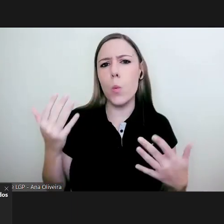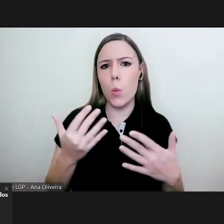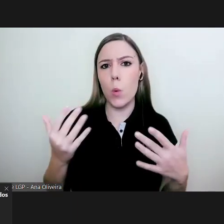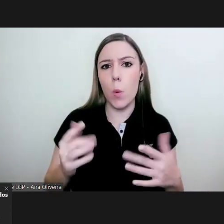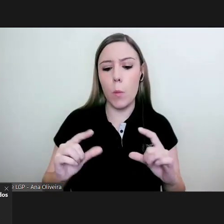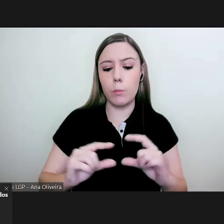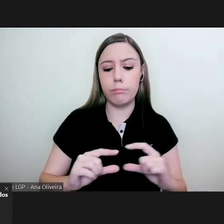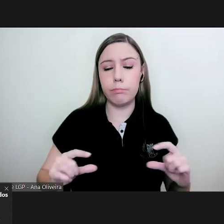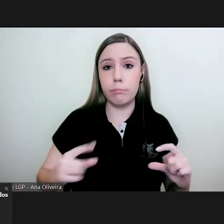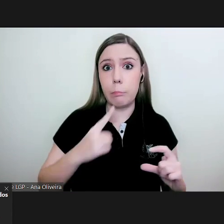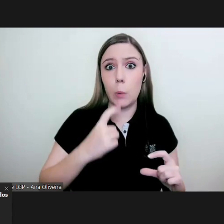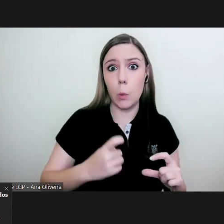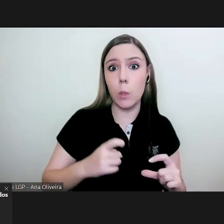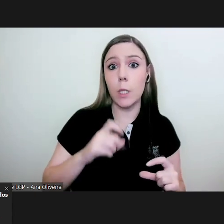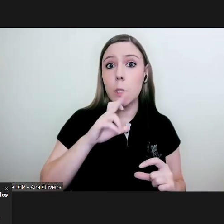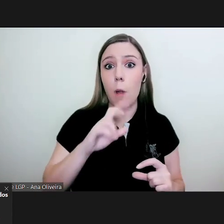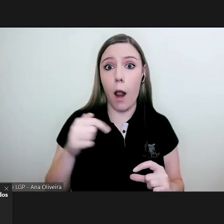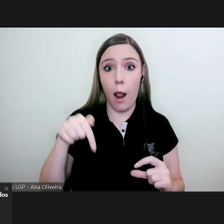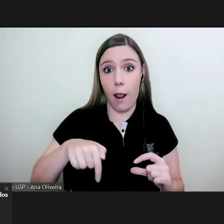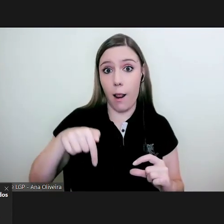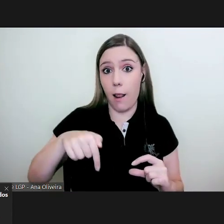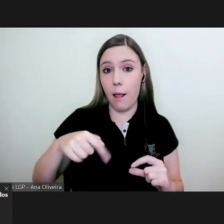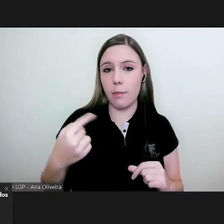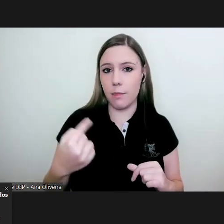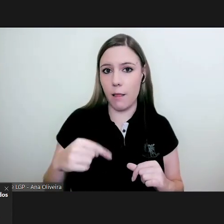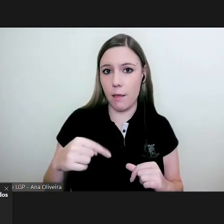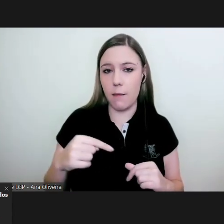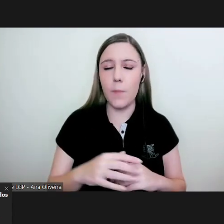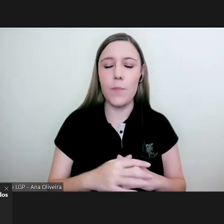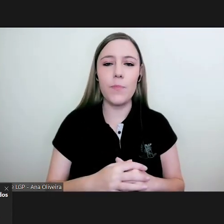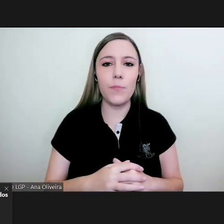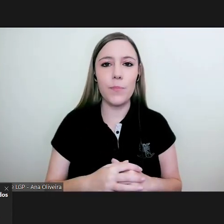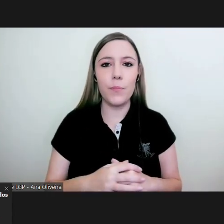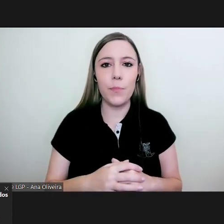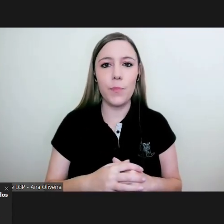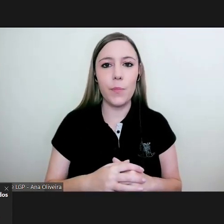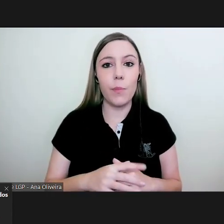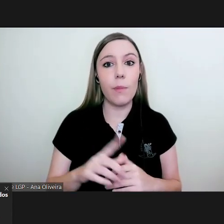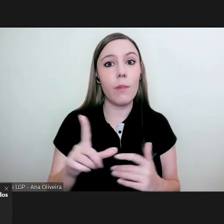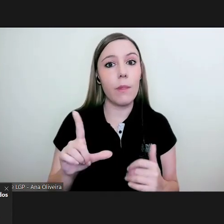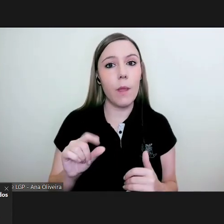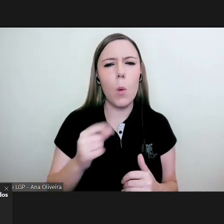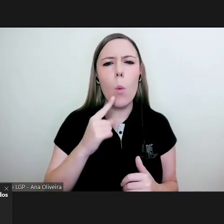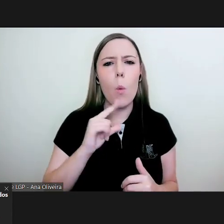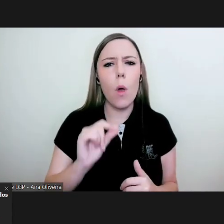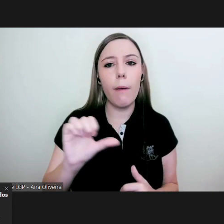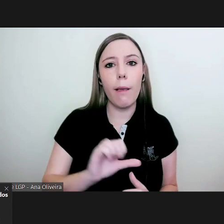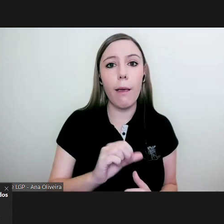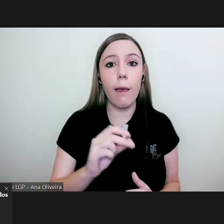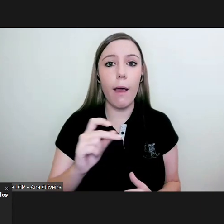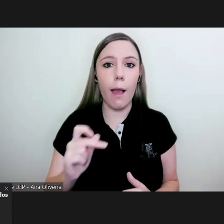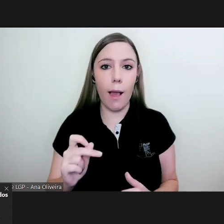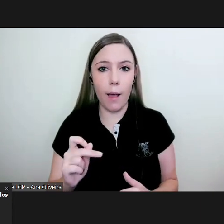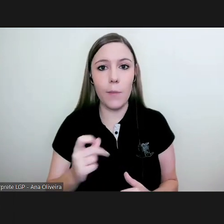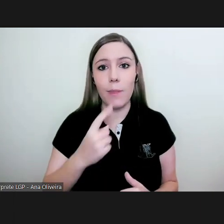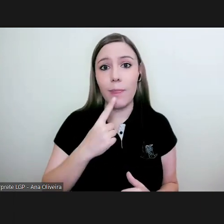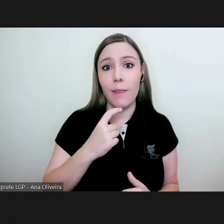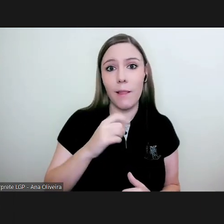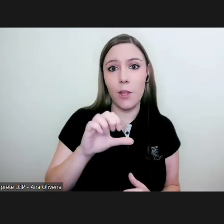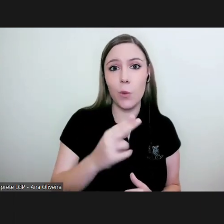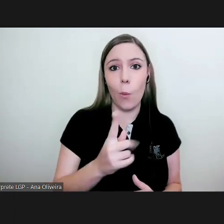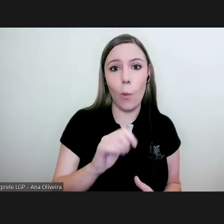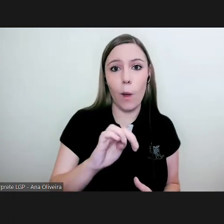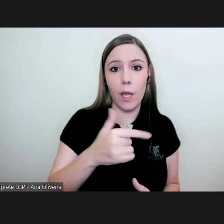ferramenta de perguntas e respostas disponível em baixo no ecrã e indicada por QIA, do inglês Questions